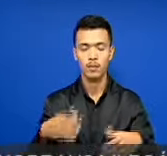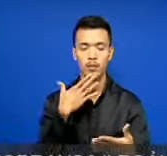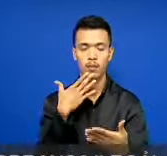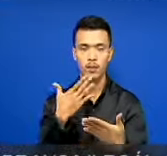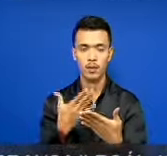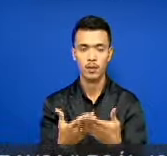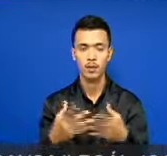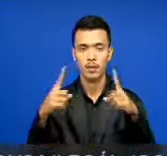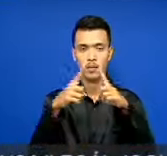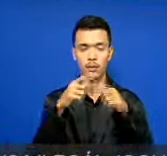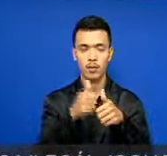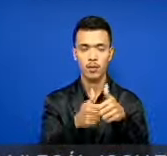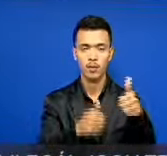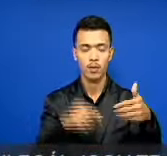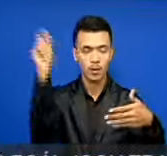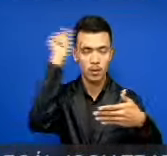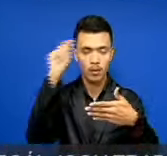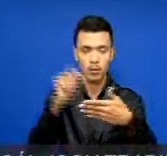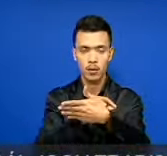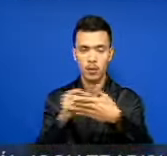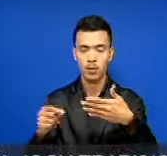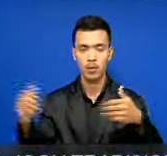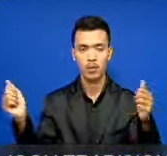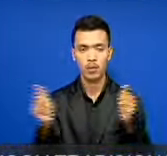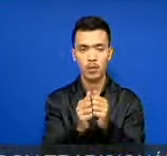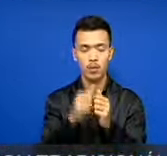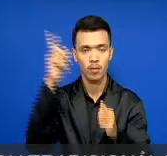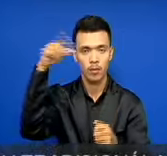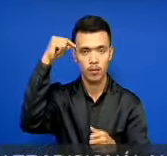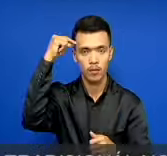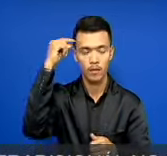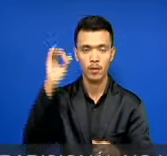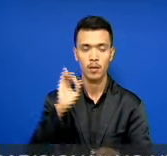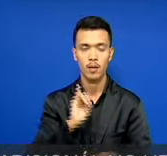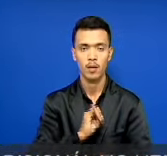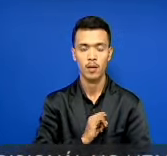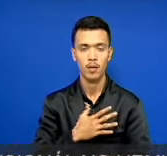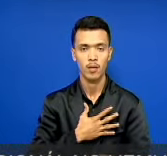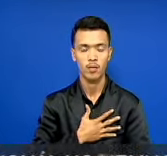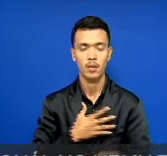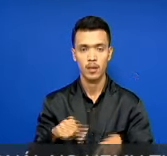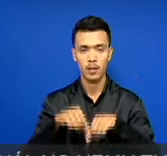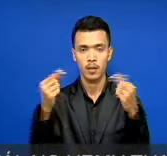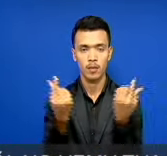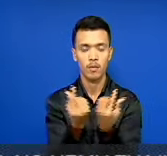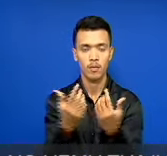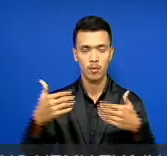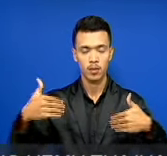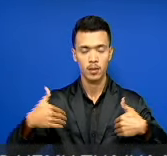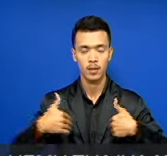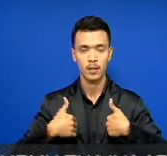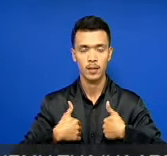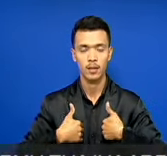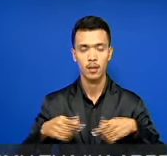qualidade, baseia ba contrato nebe assina ona ho governo. A unha equipa seramos suficiente, e a capacidade, mas